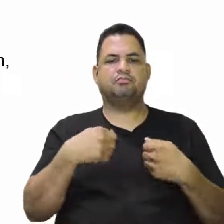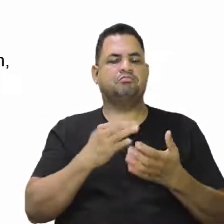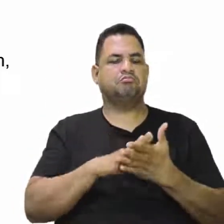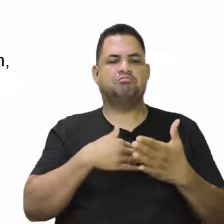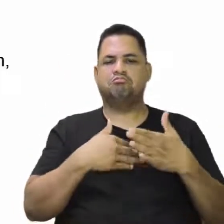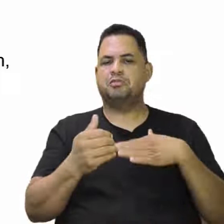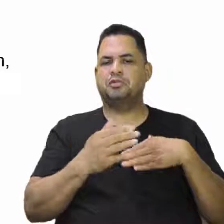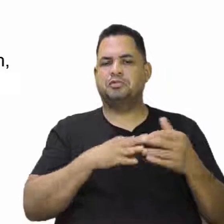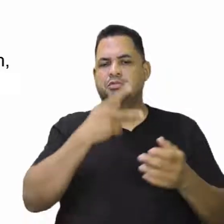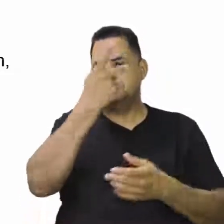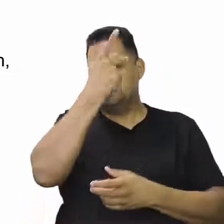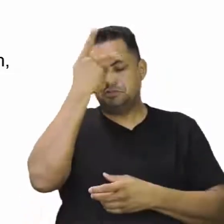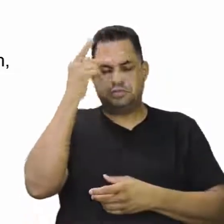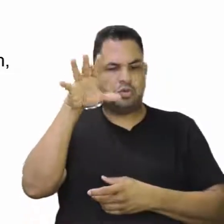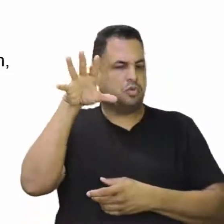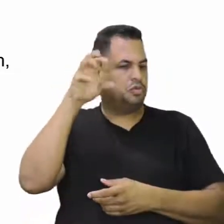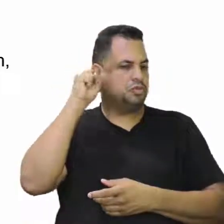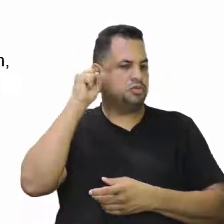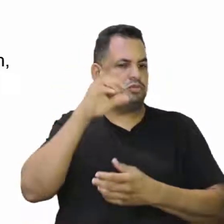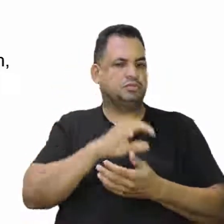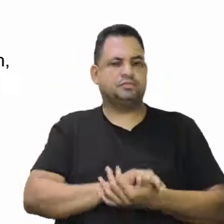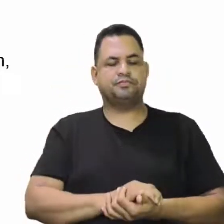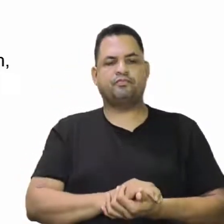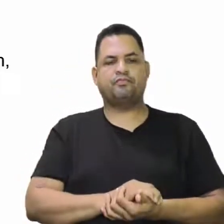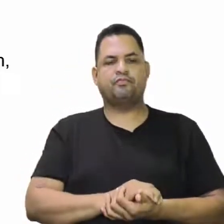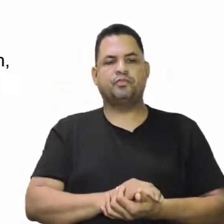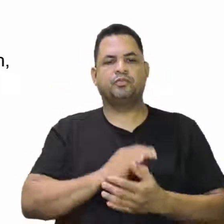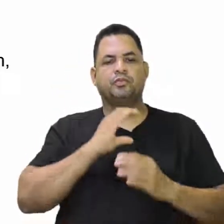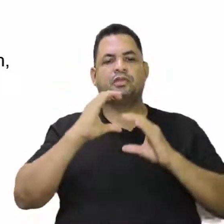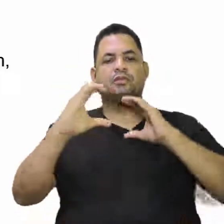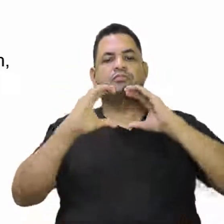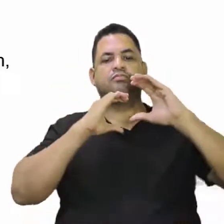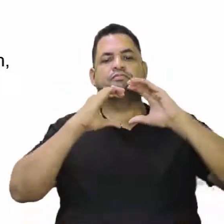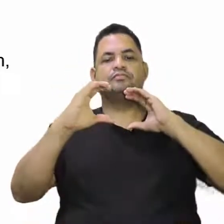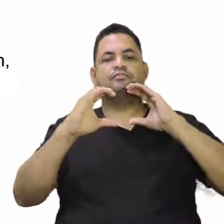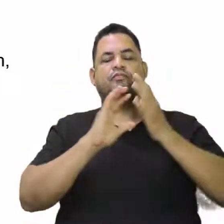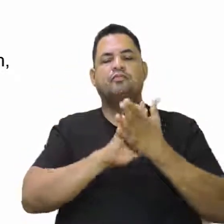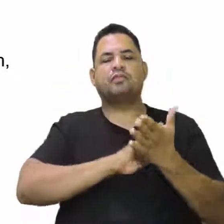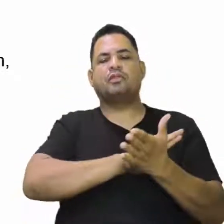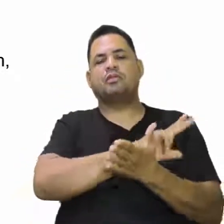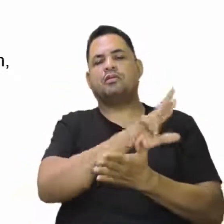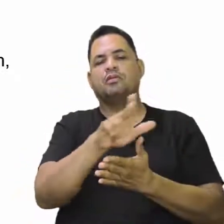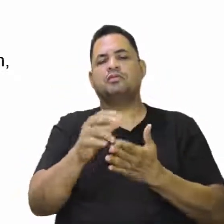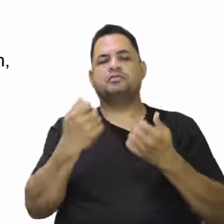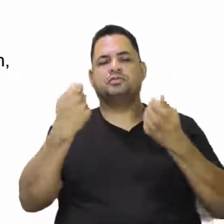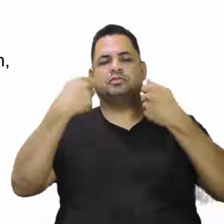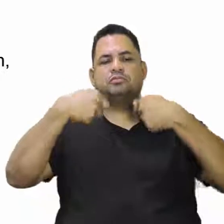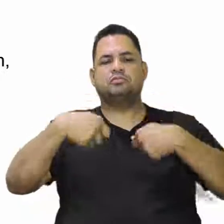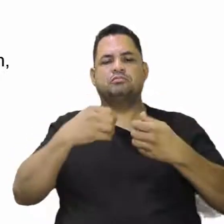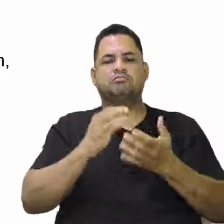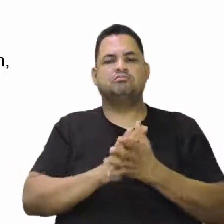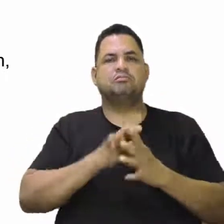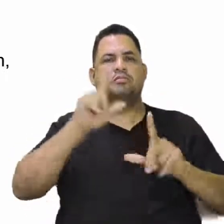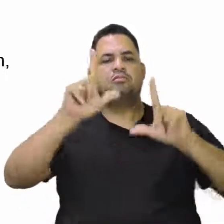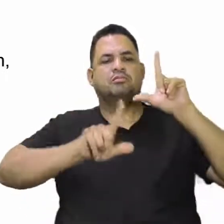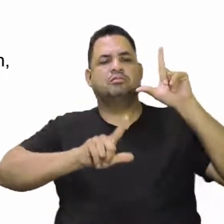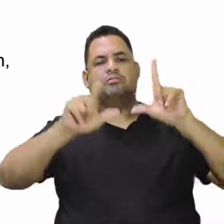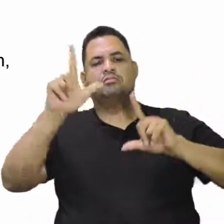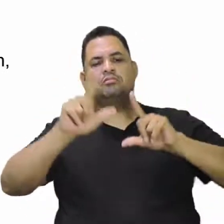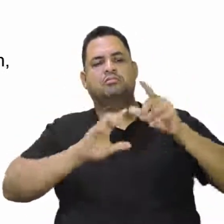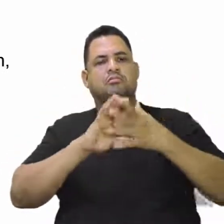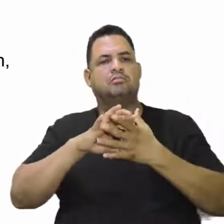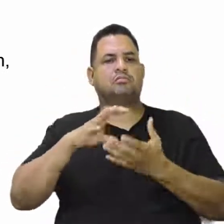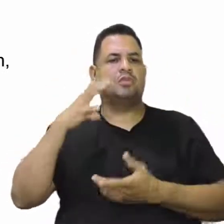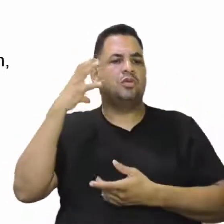pessoa, né? O meio de comunicação, ele pode ser de diversas maneiras. A televisão, o